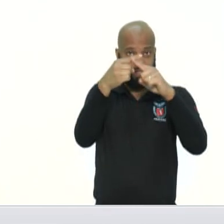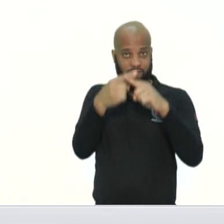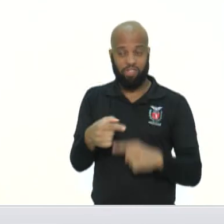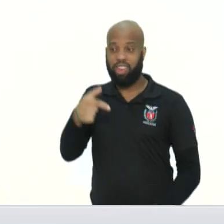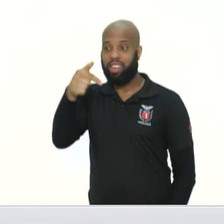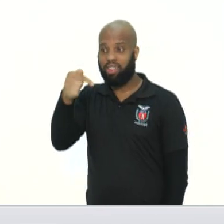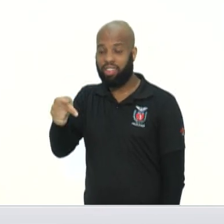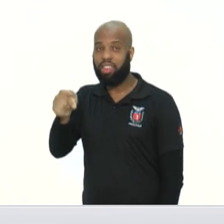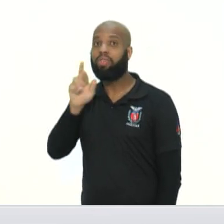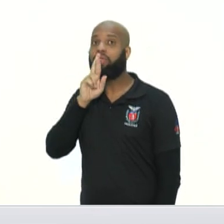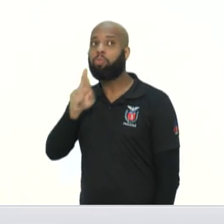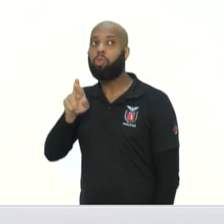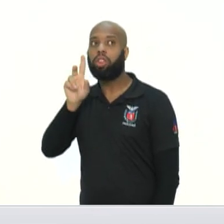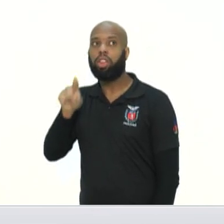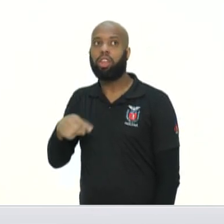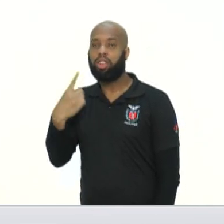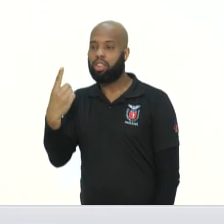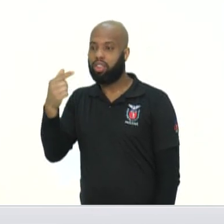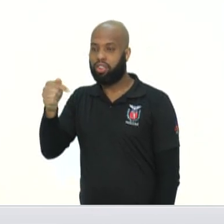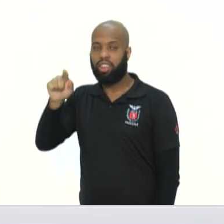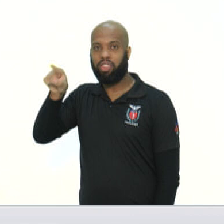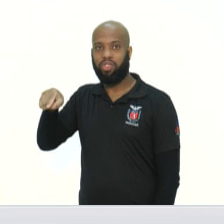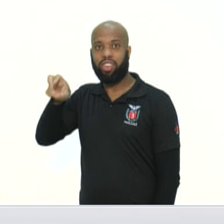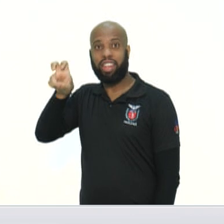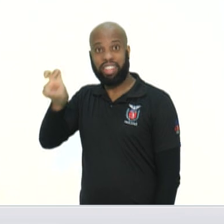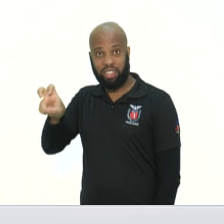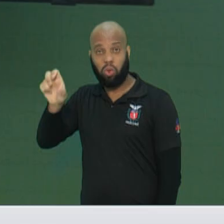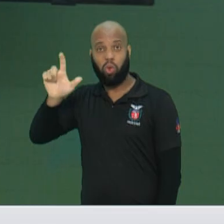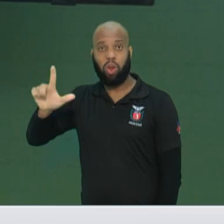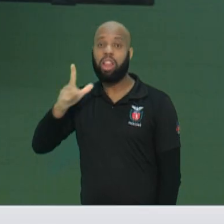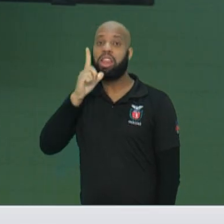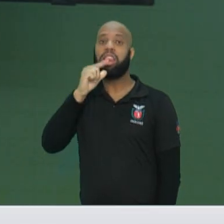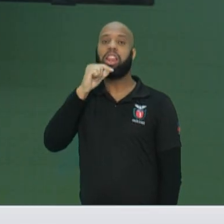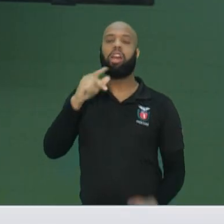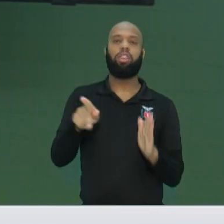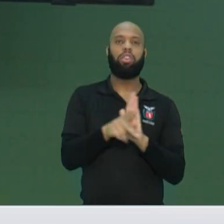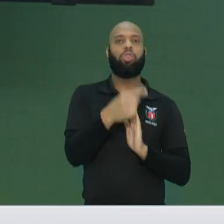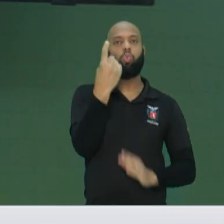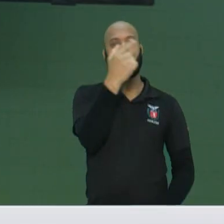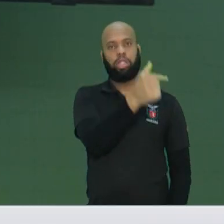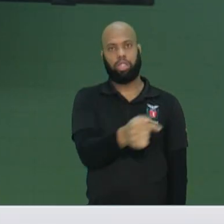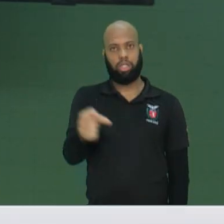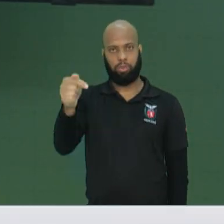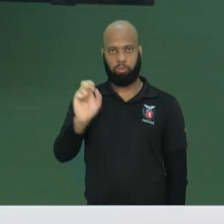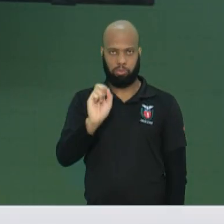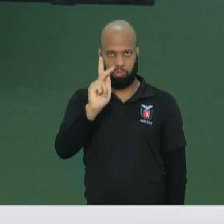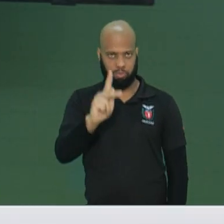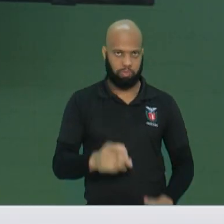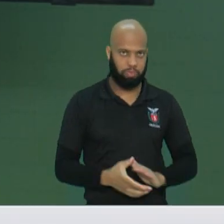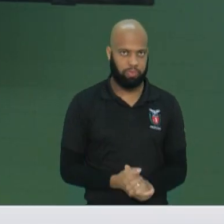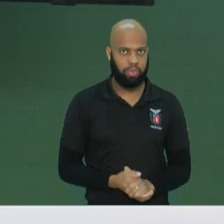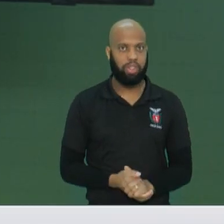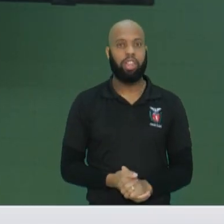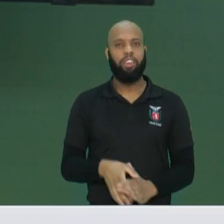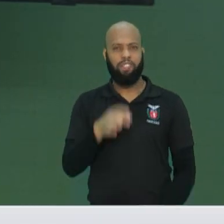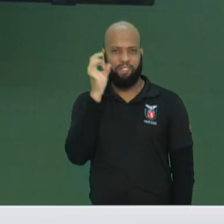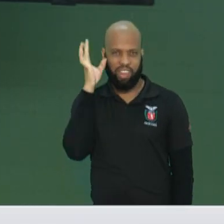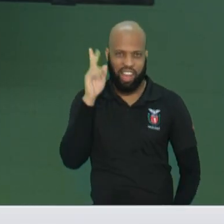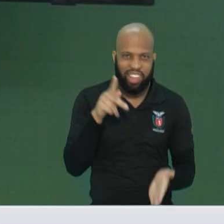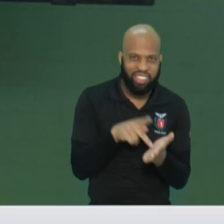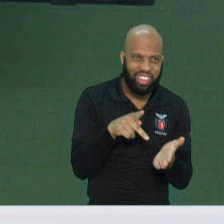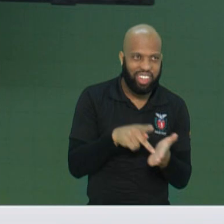precisa ingerir 17,5 litros de água nesta semaninha aqui, ok? Essa foi fácil,